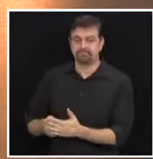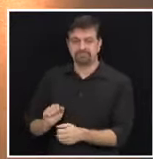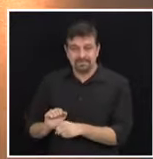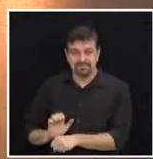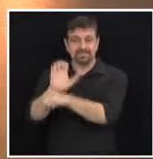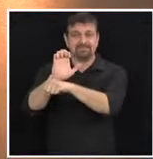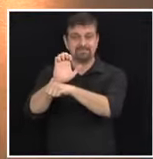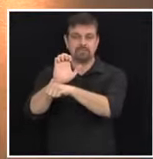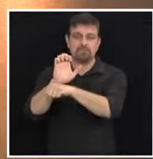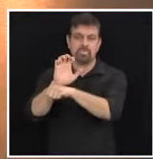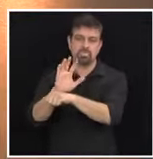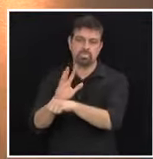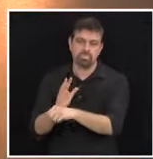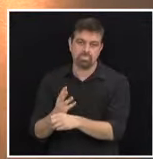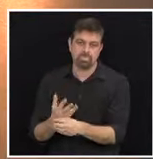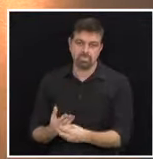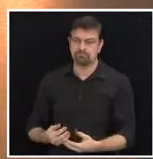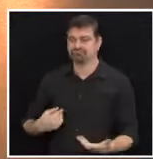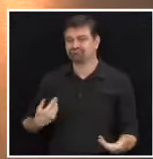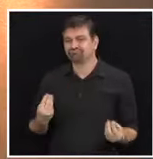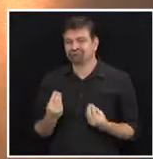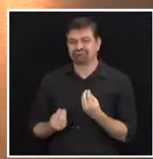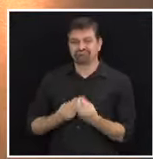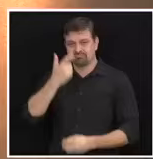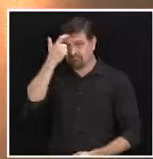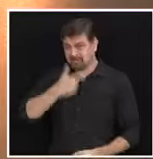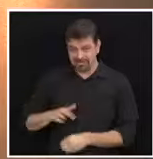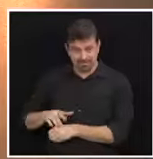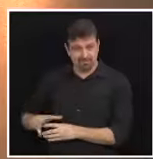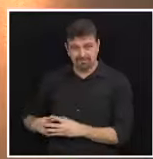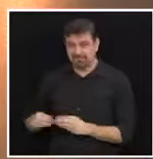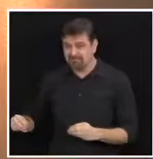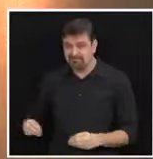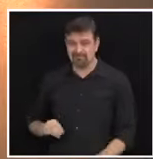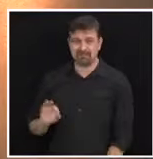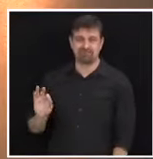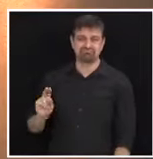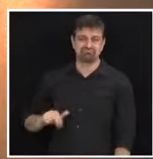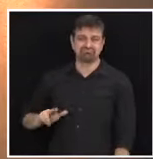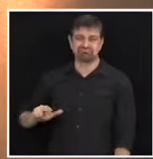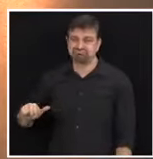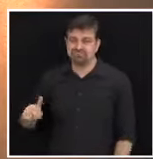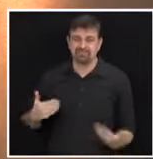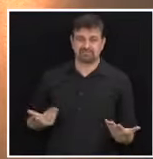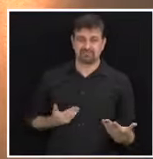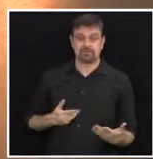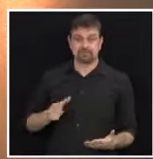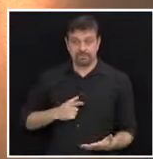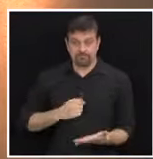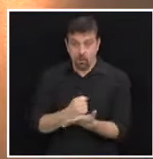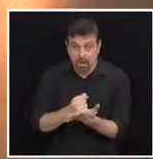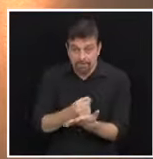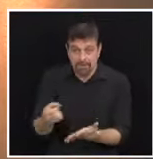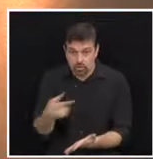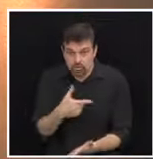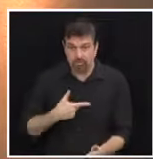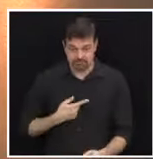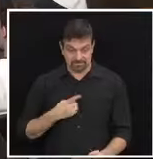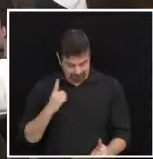esperança de ser curado pela coisa. Surgiu uma nova medicação, tornei tomar de